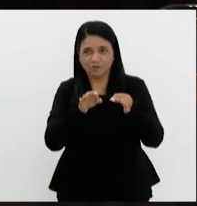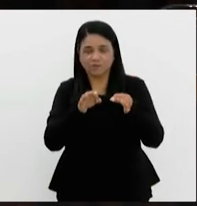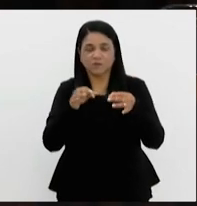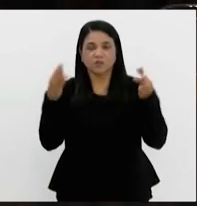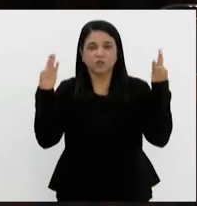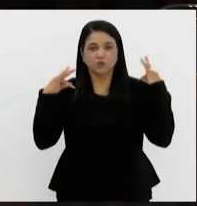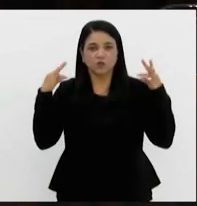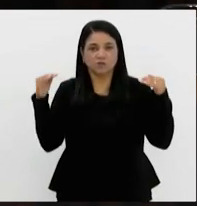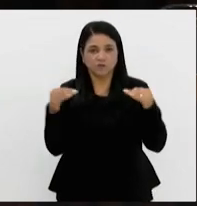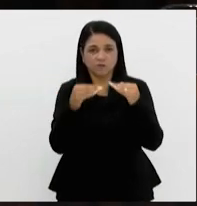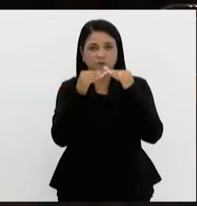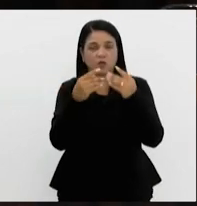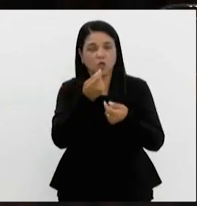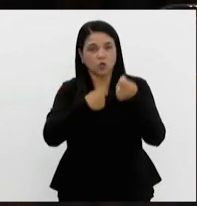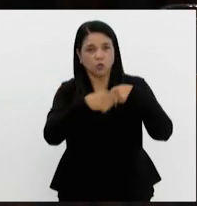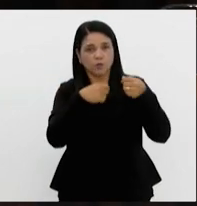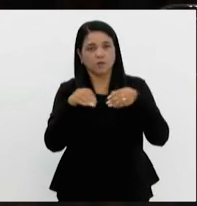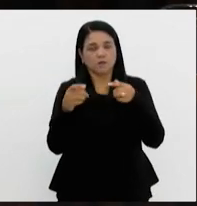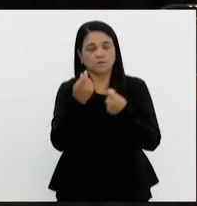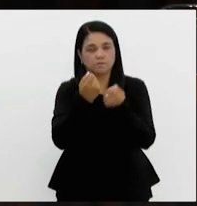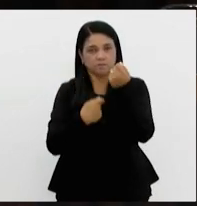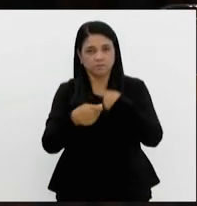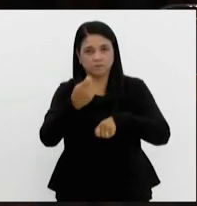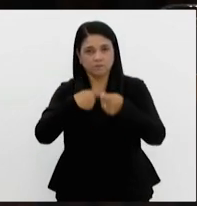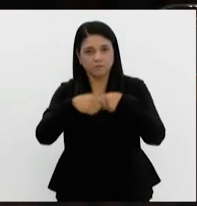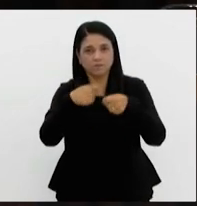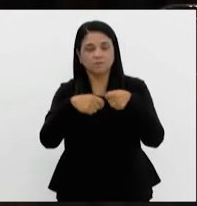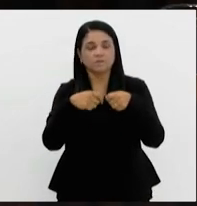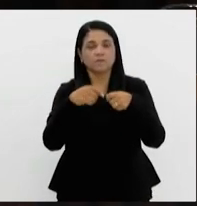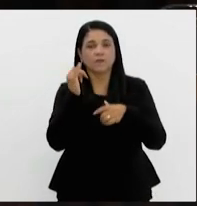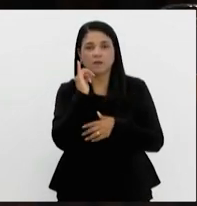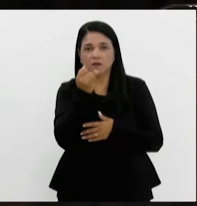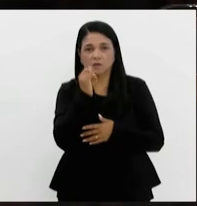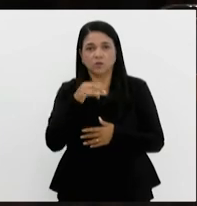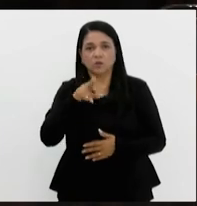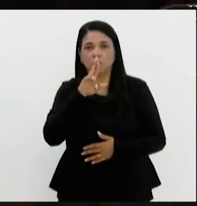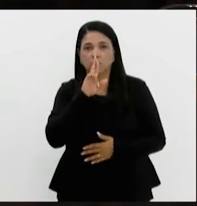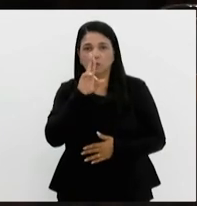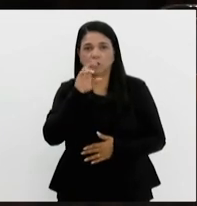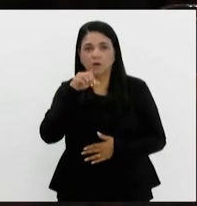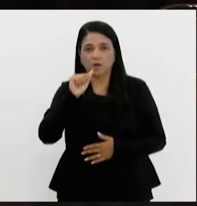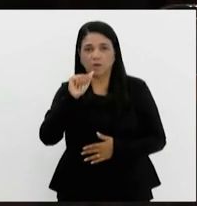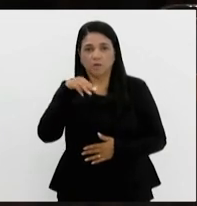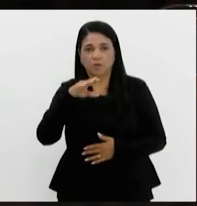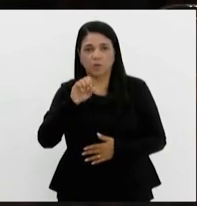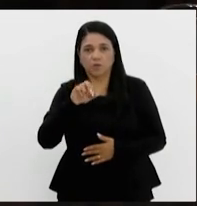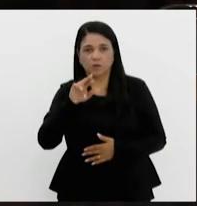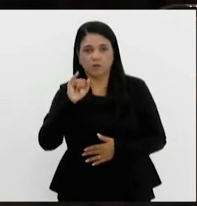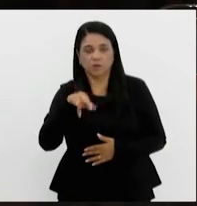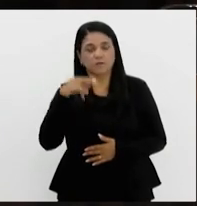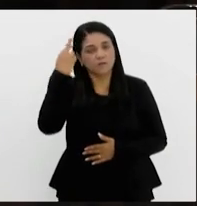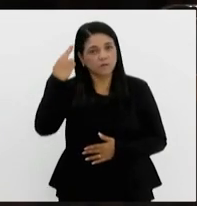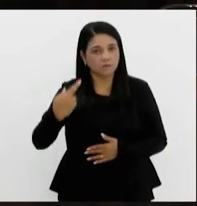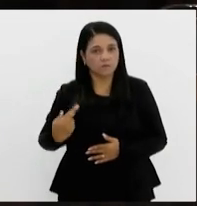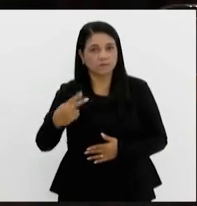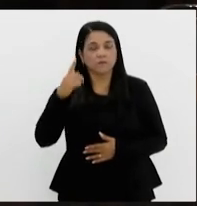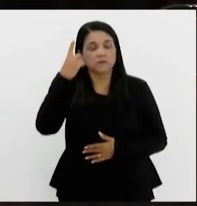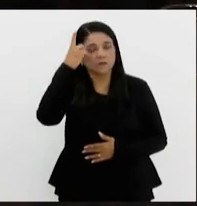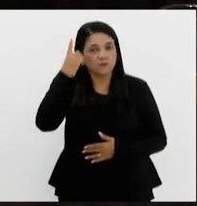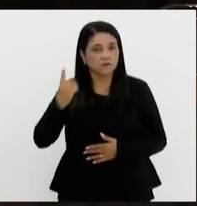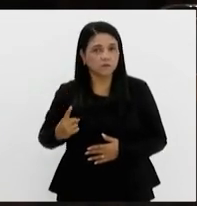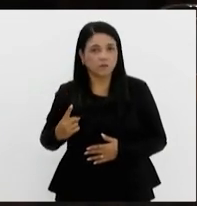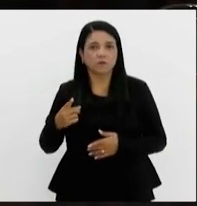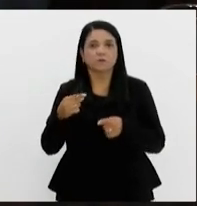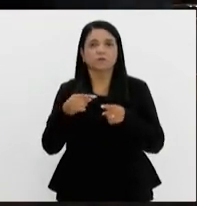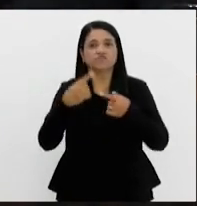turismo favorável, economia, indústria e comércio favorável. Relatores, deputados Rodrigo Amorim, Júlio Rocha e Dani Balbo. Em discussão, não havendo quem queira